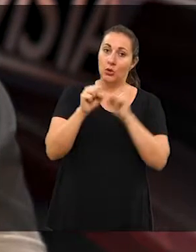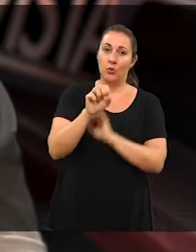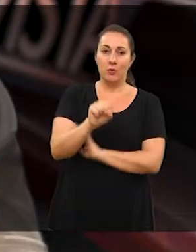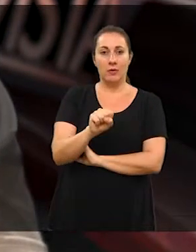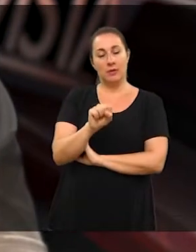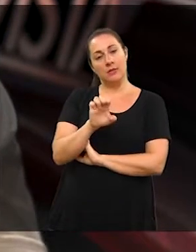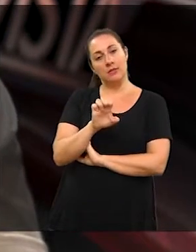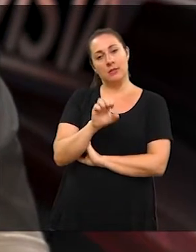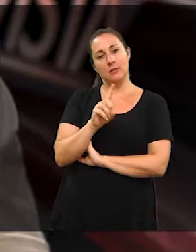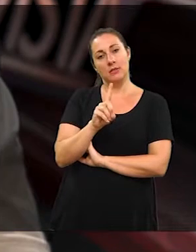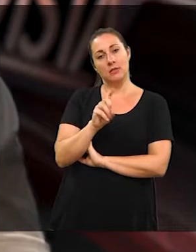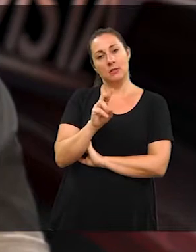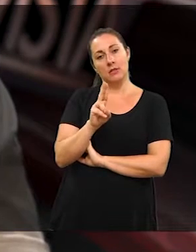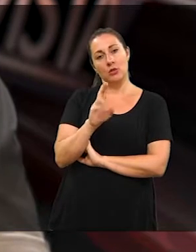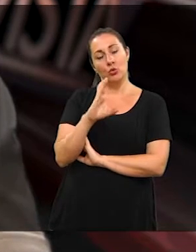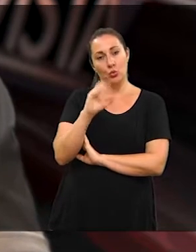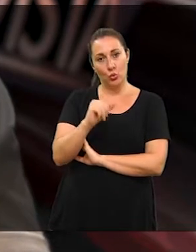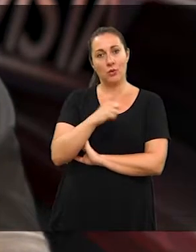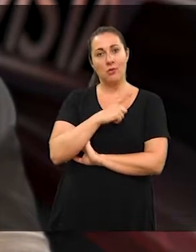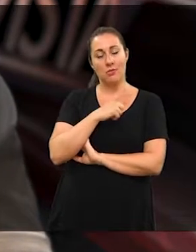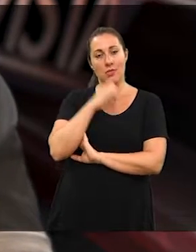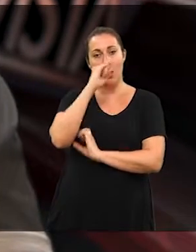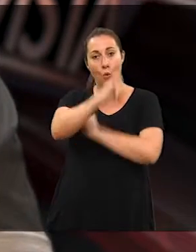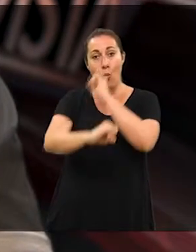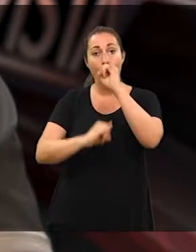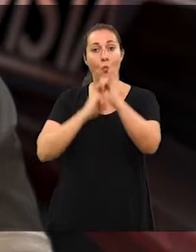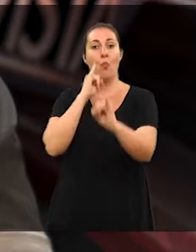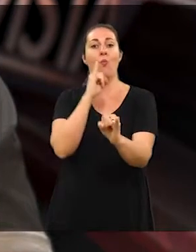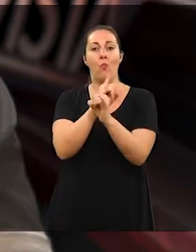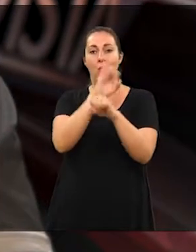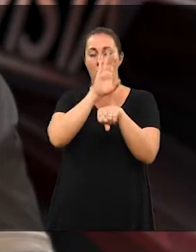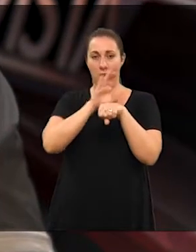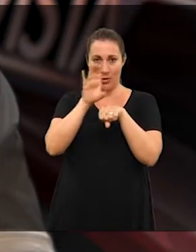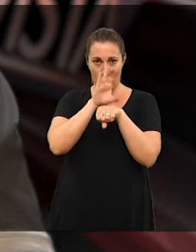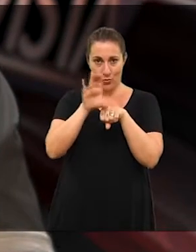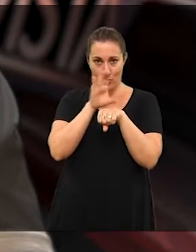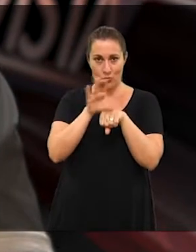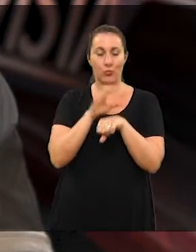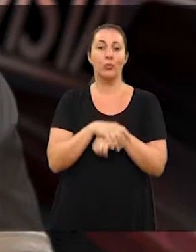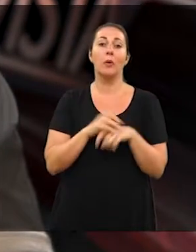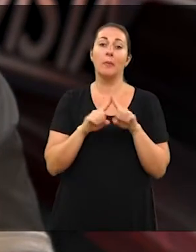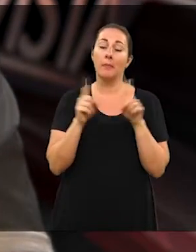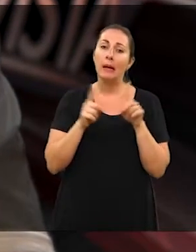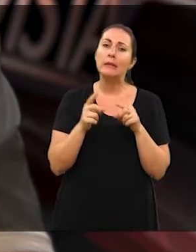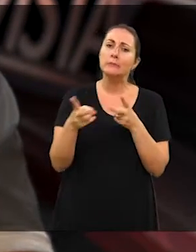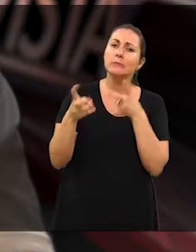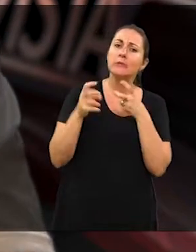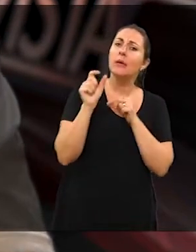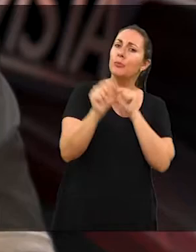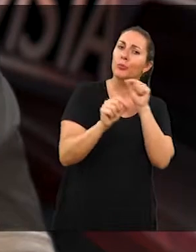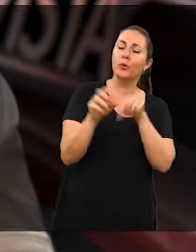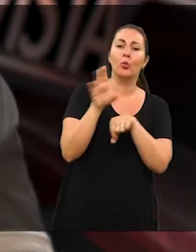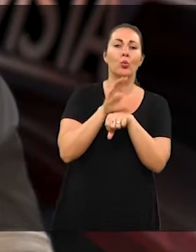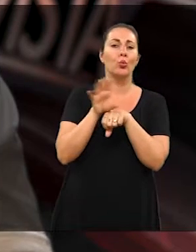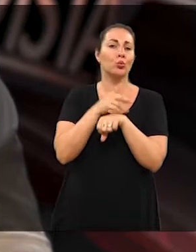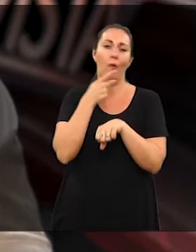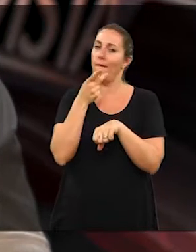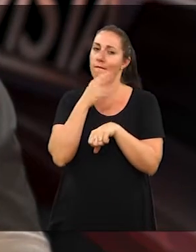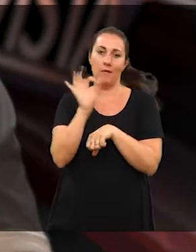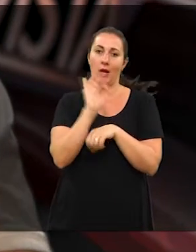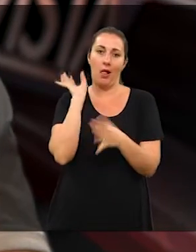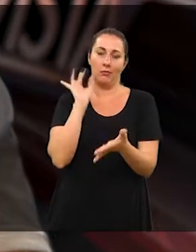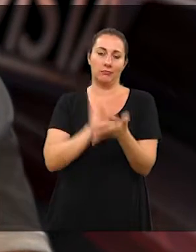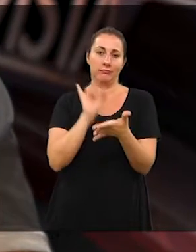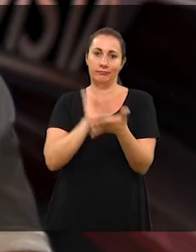que a SEDUC desenvolve, que é via internet, que é a distância que a gente fala, né? Mas a gente percebe que alguns desses cursos, eles não falam